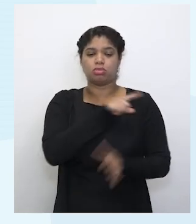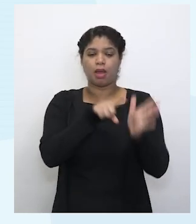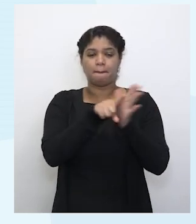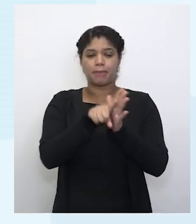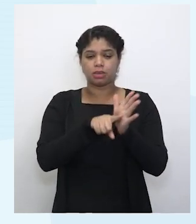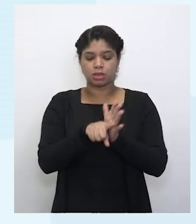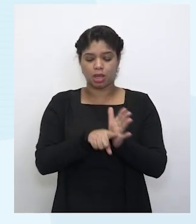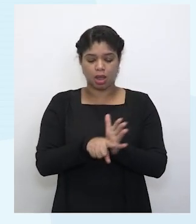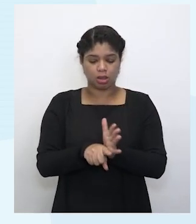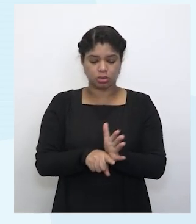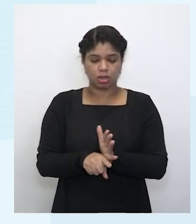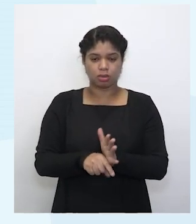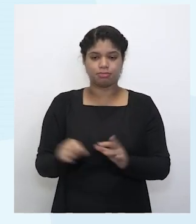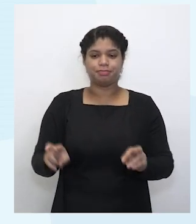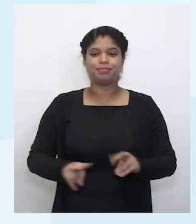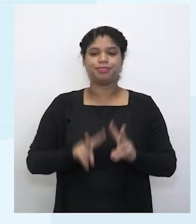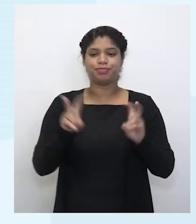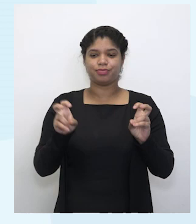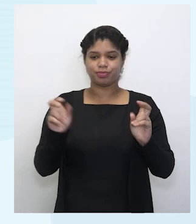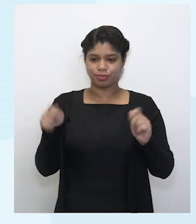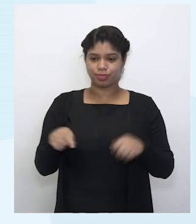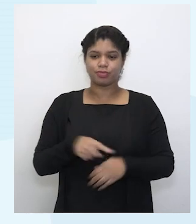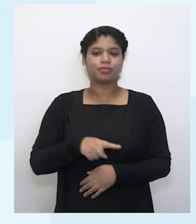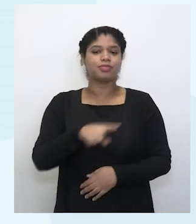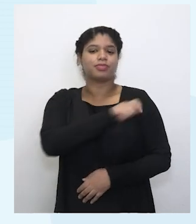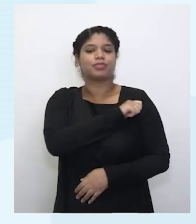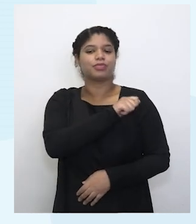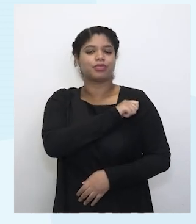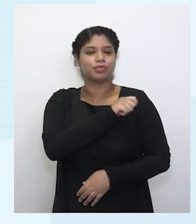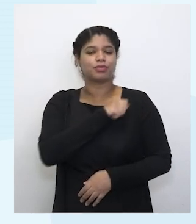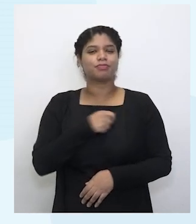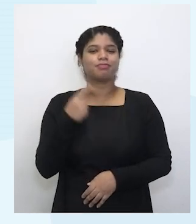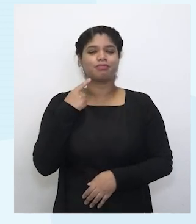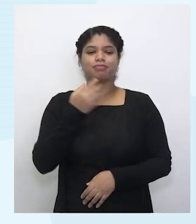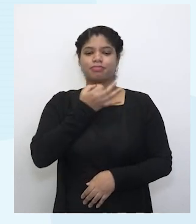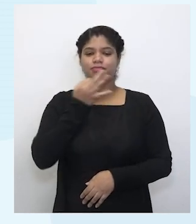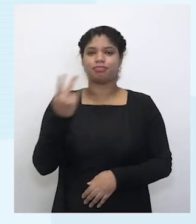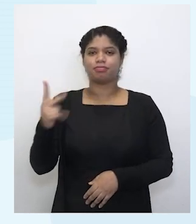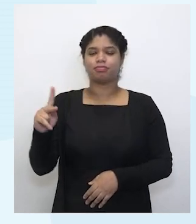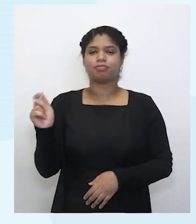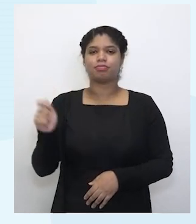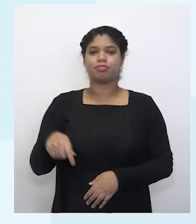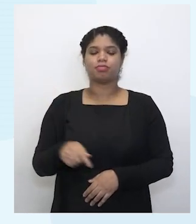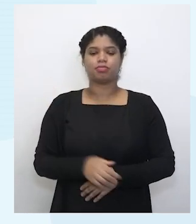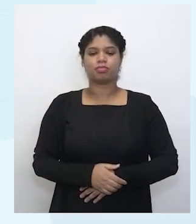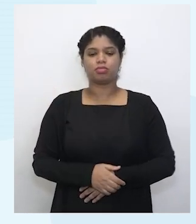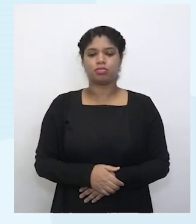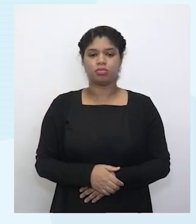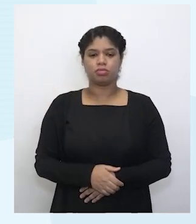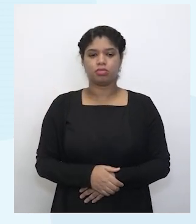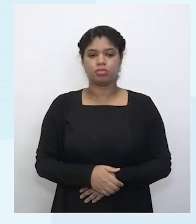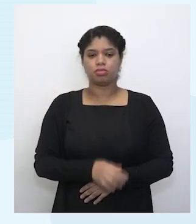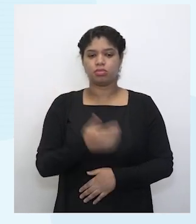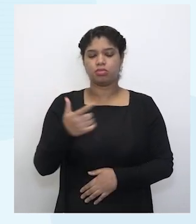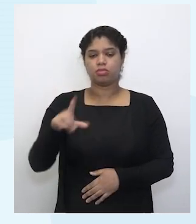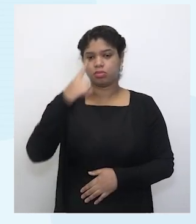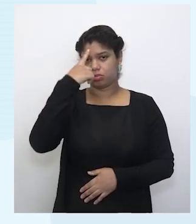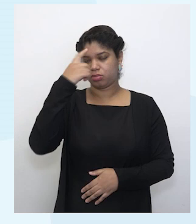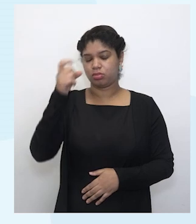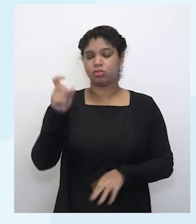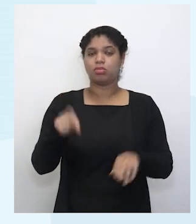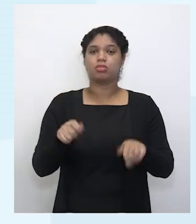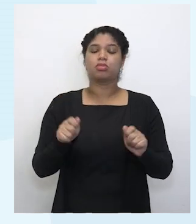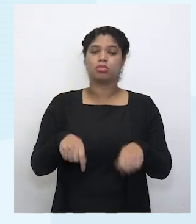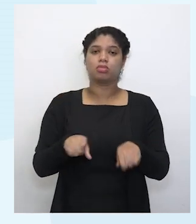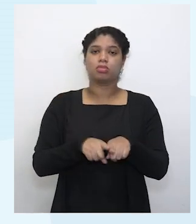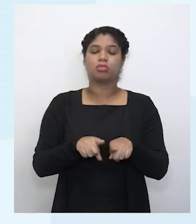pesquisa sobre o assunto e deixe que o estudante traga as contribuições para essa conversa. Outra alternativa que